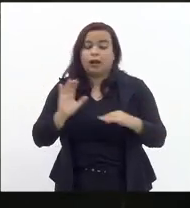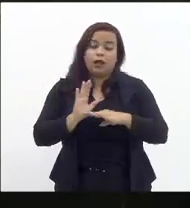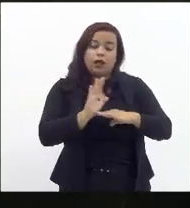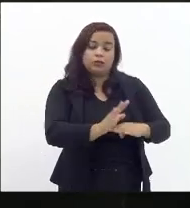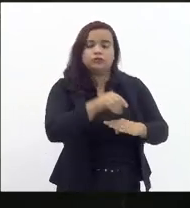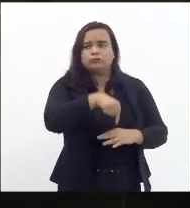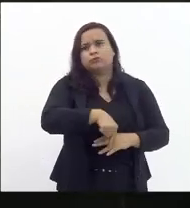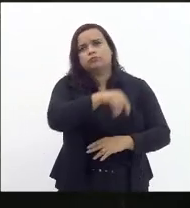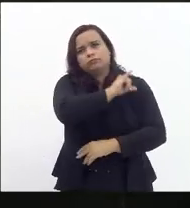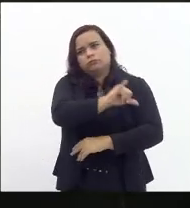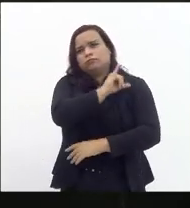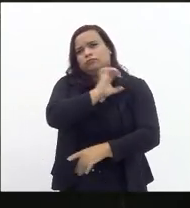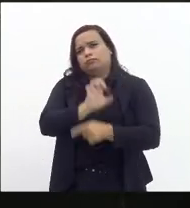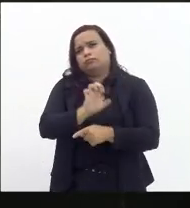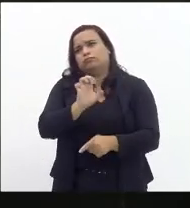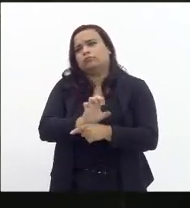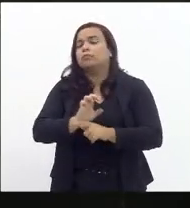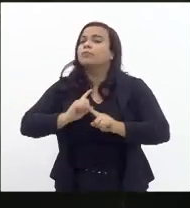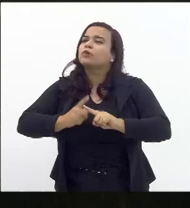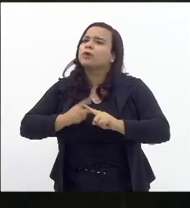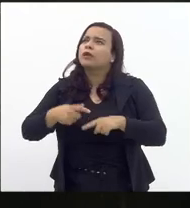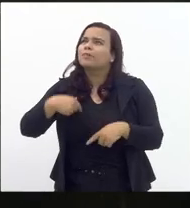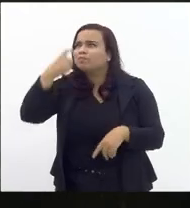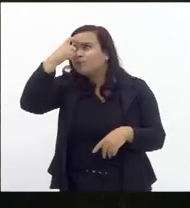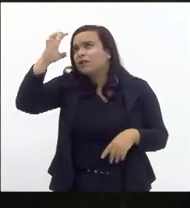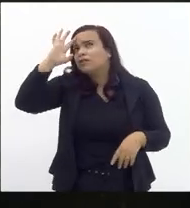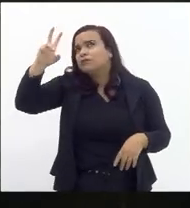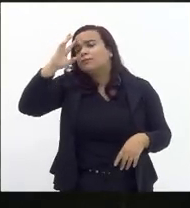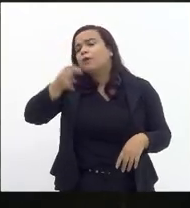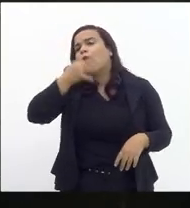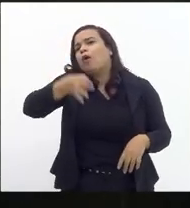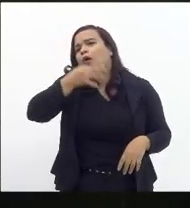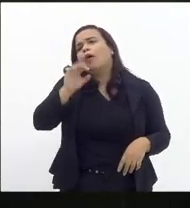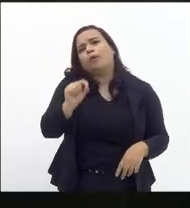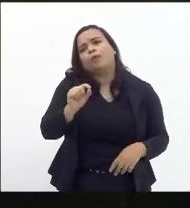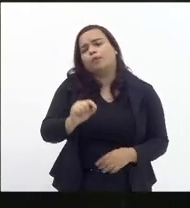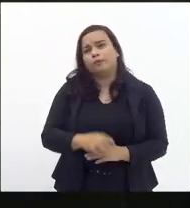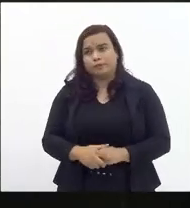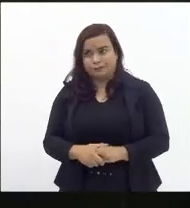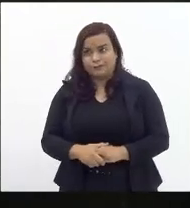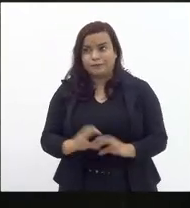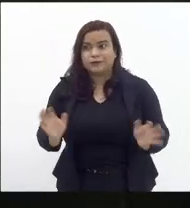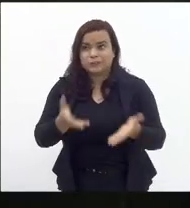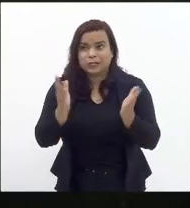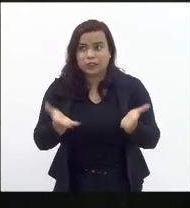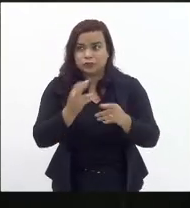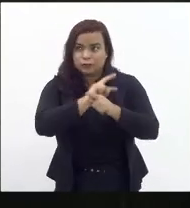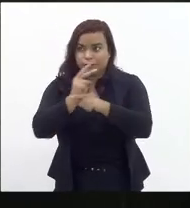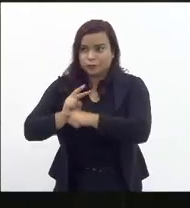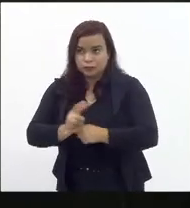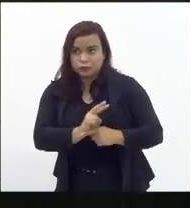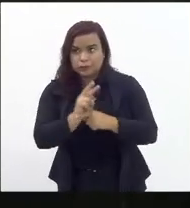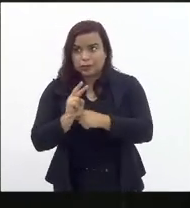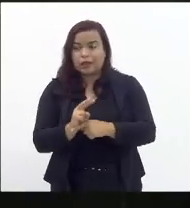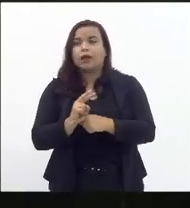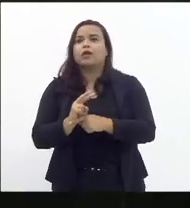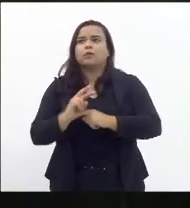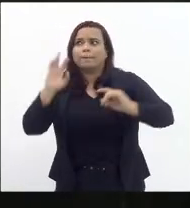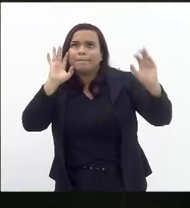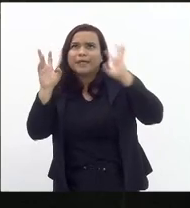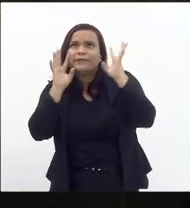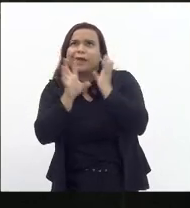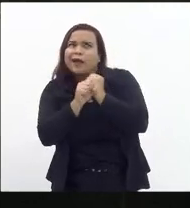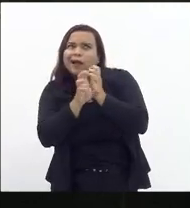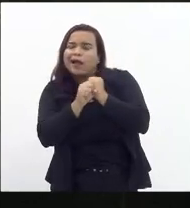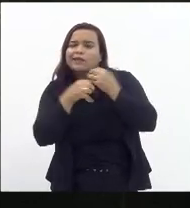Janeiro. Porque eu até acho que um incentivo fiscal bem calculado,